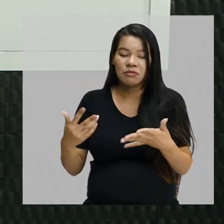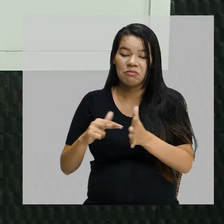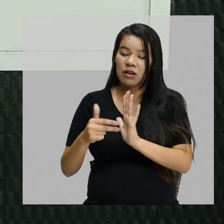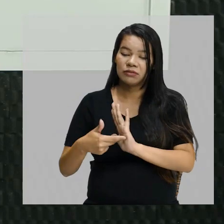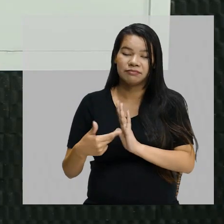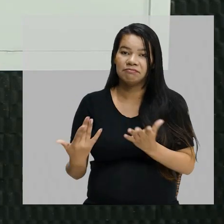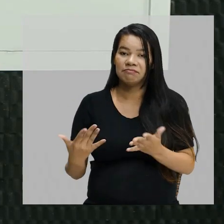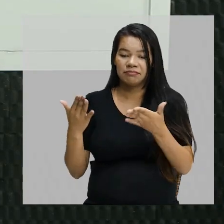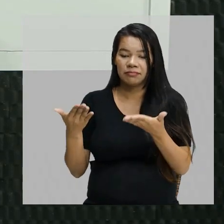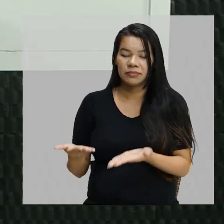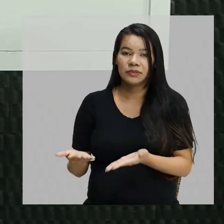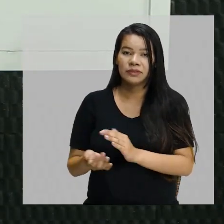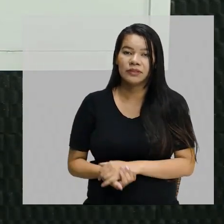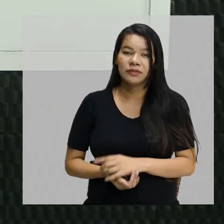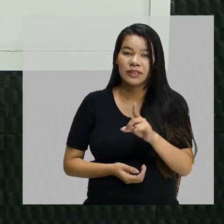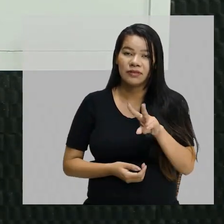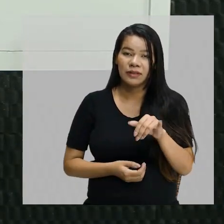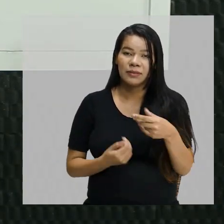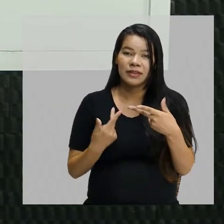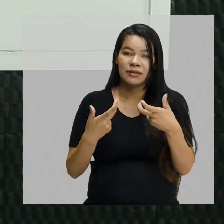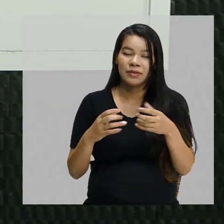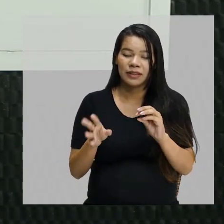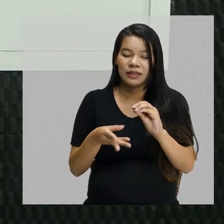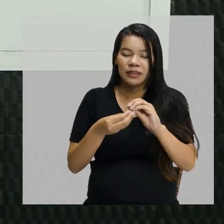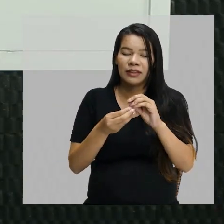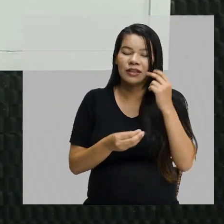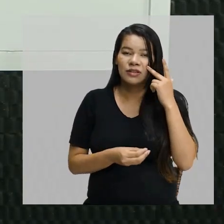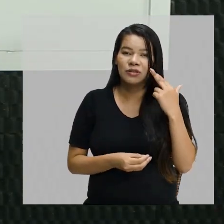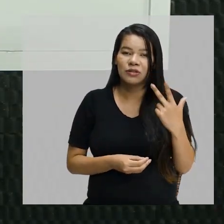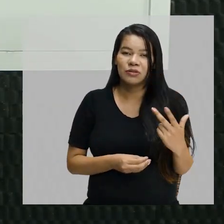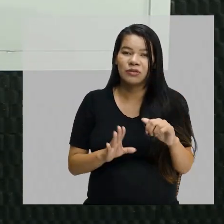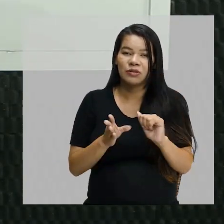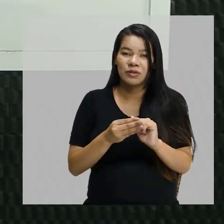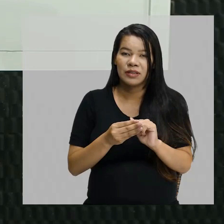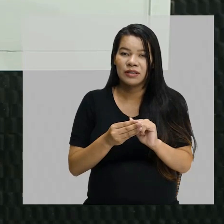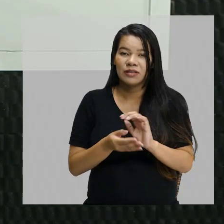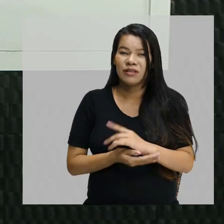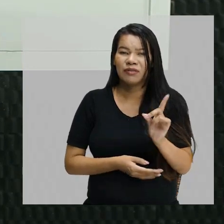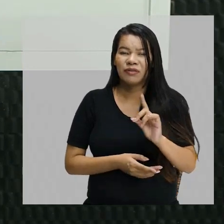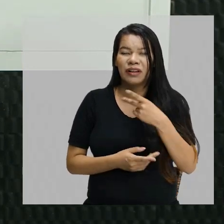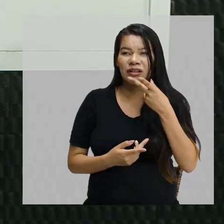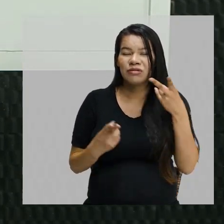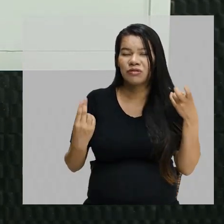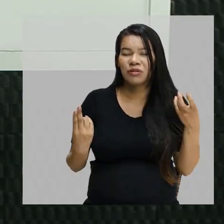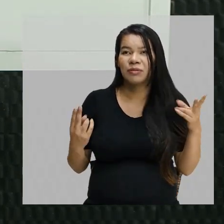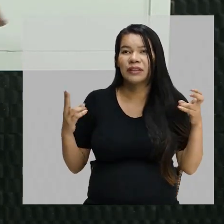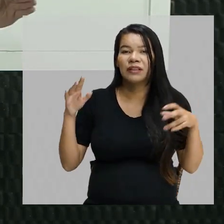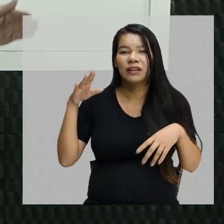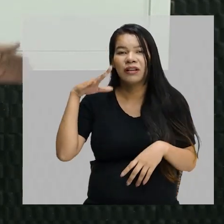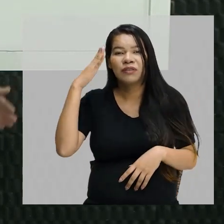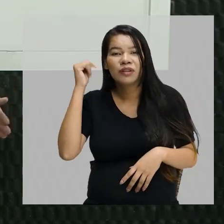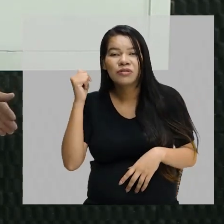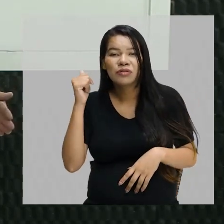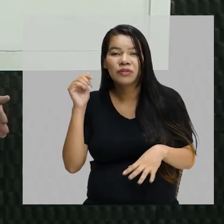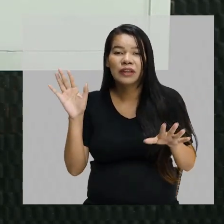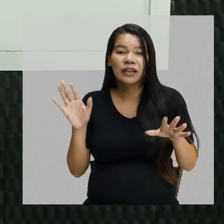bom você vai perceber que dentro da história do conhecimento eu não vou falar de história da filosofia porque na verdade a história do conhecimento é muito